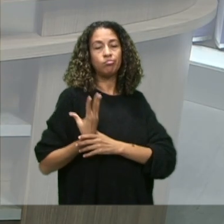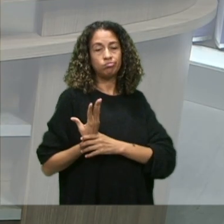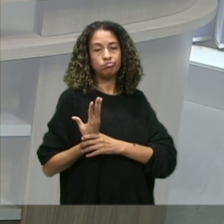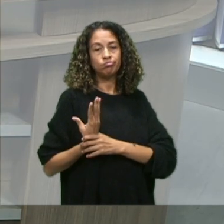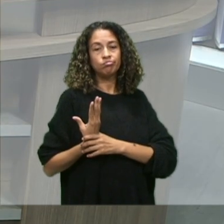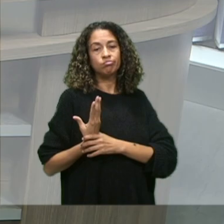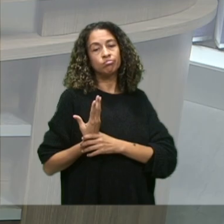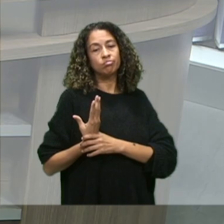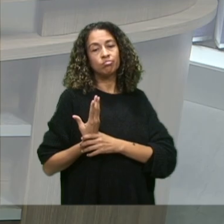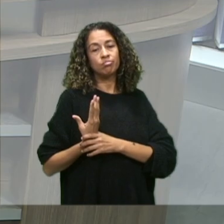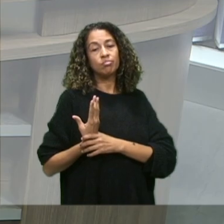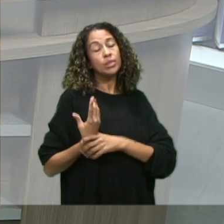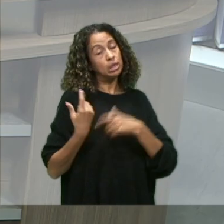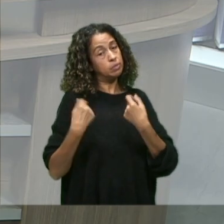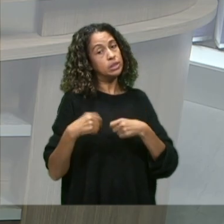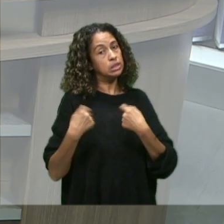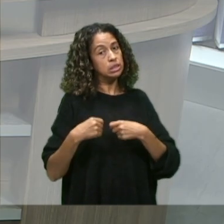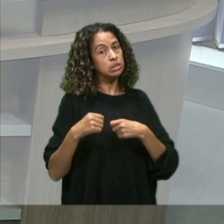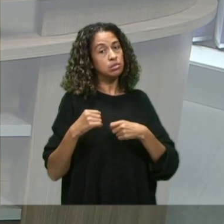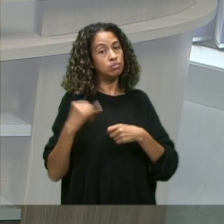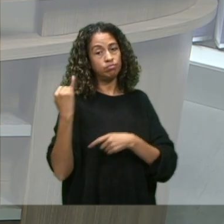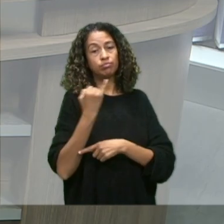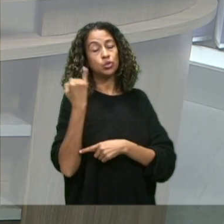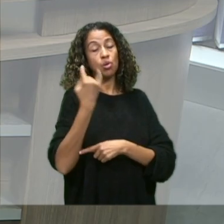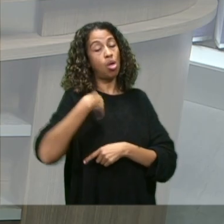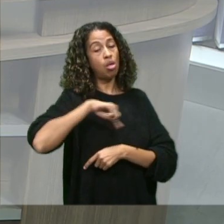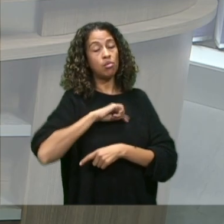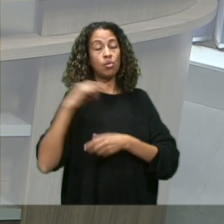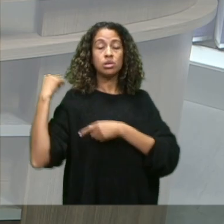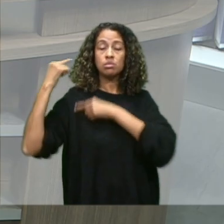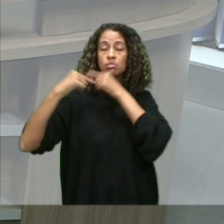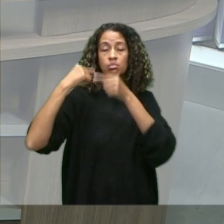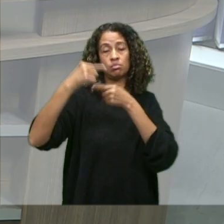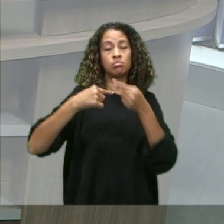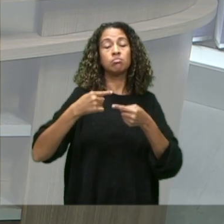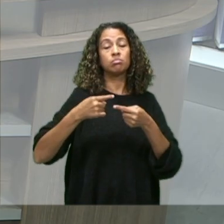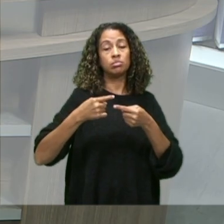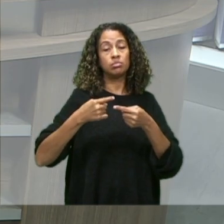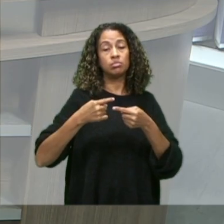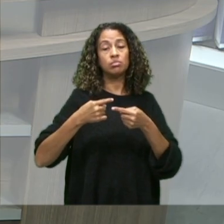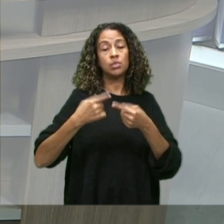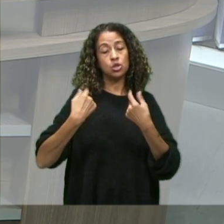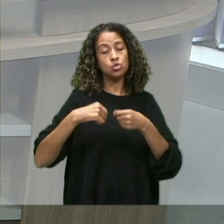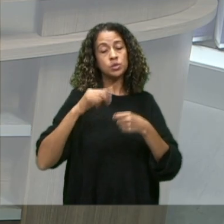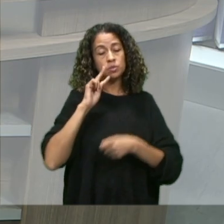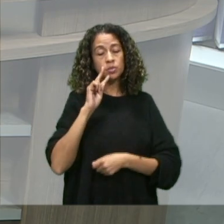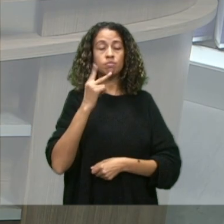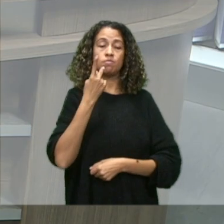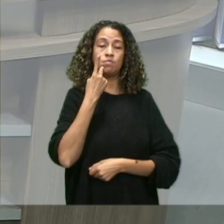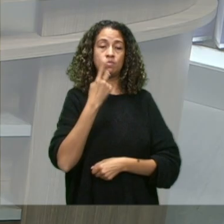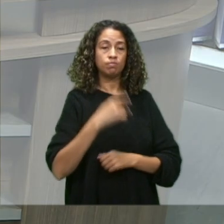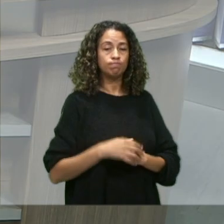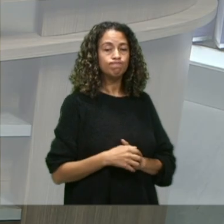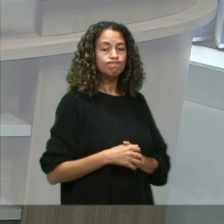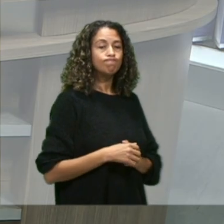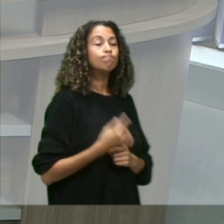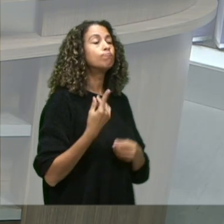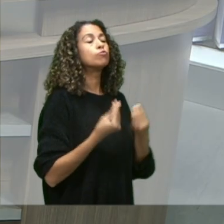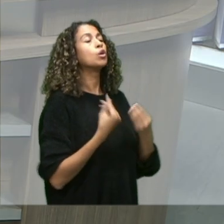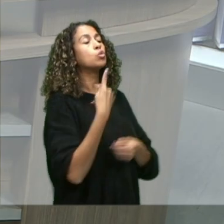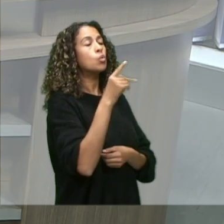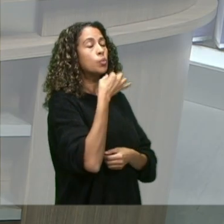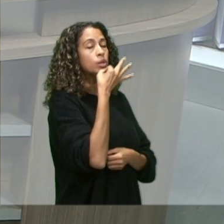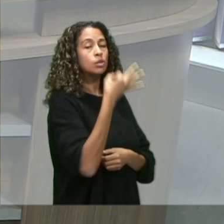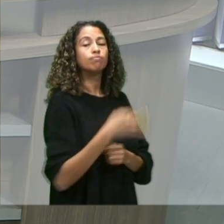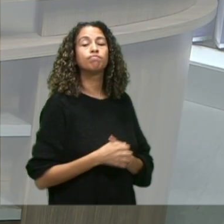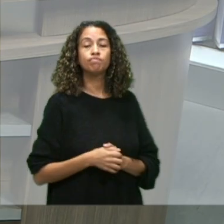isso é necessário porque é nossa herança e a gente precisa para se reconhecer no mundo. Como é que você vê essa questão, Sara?